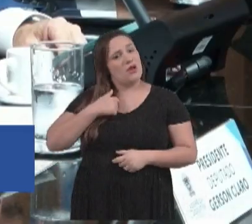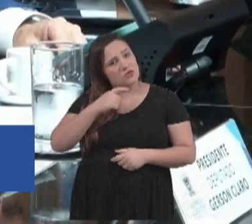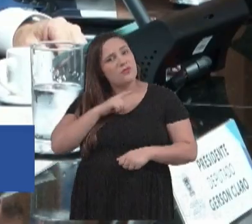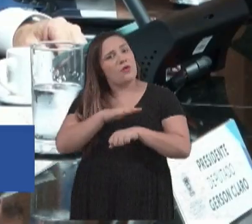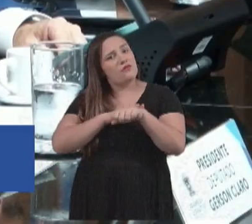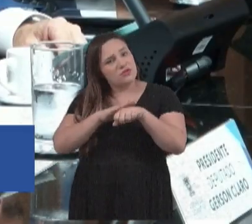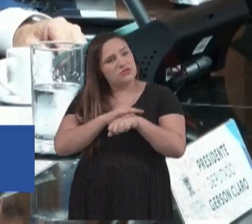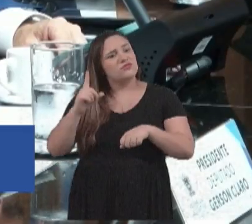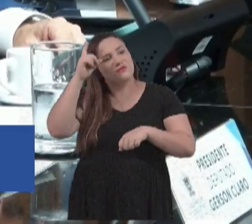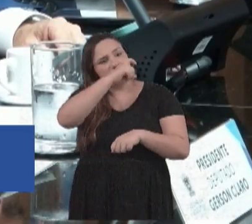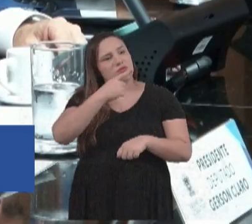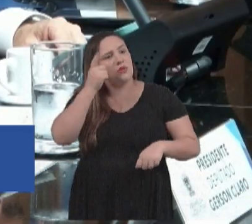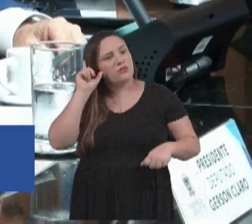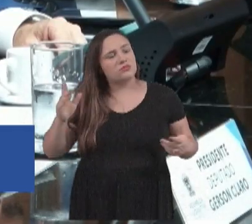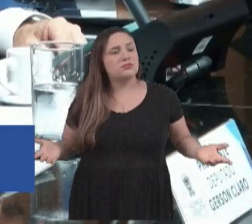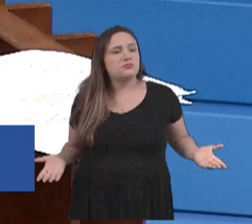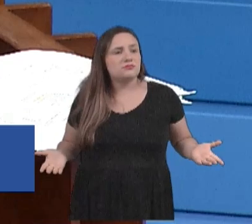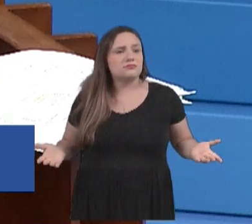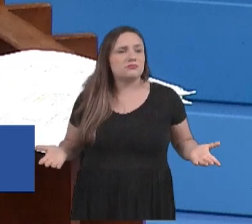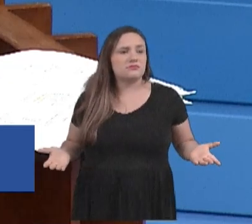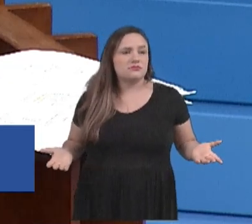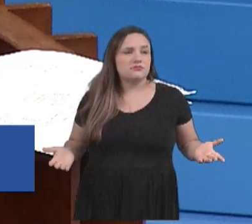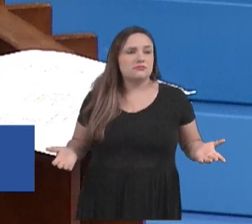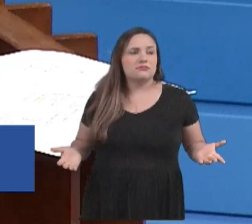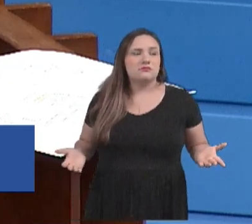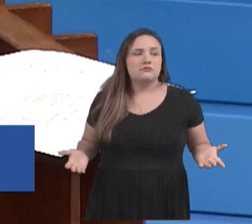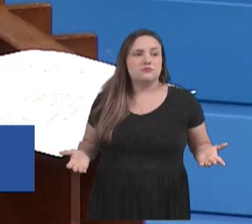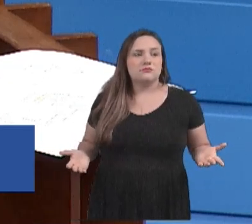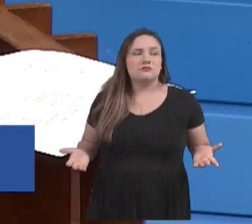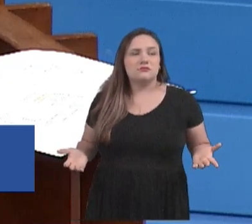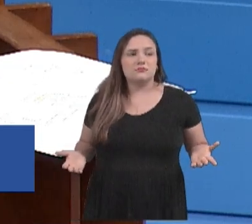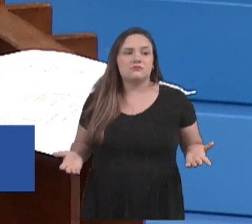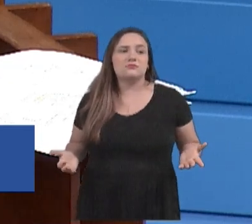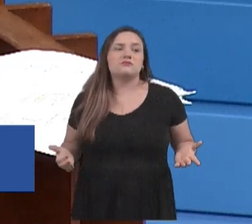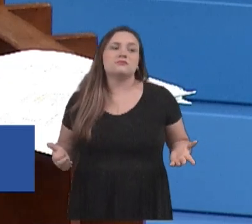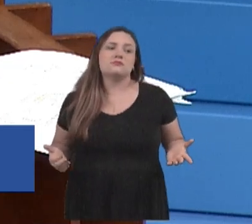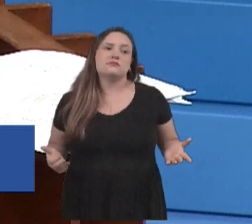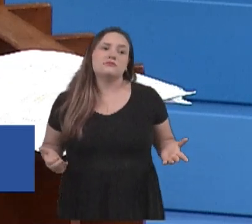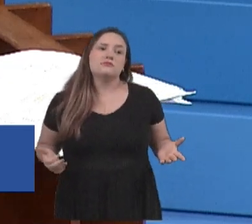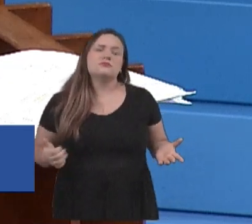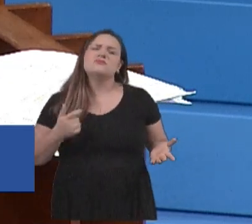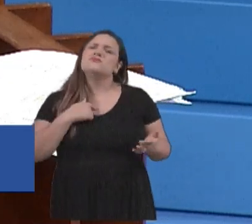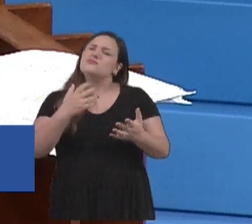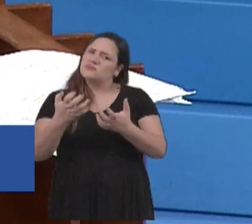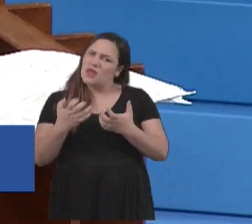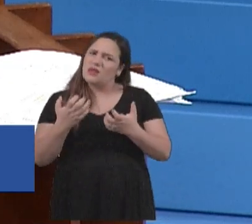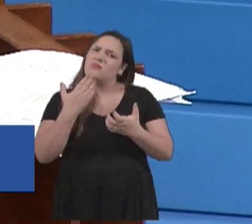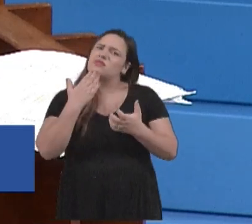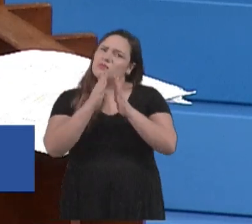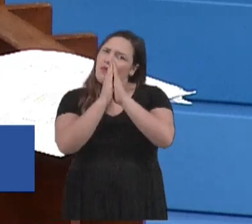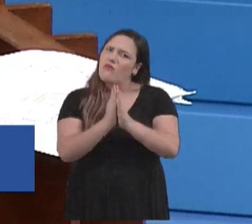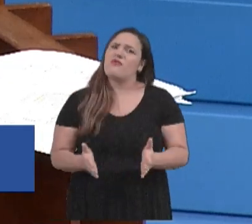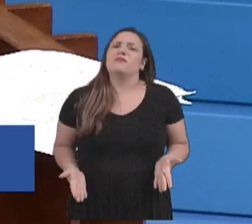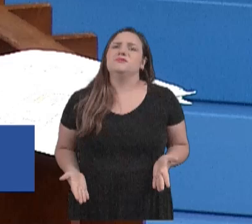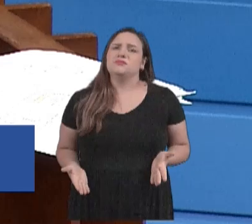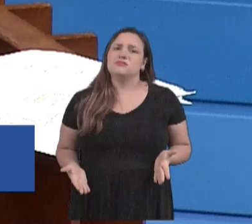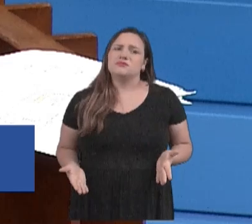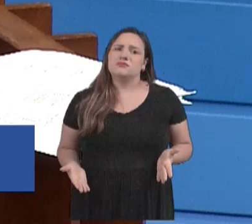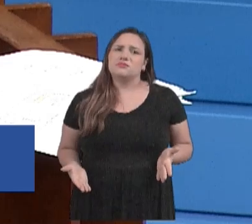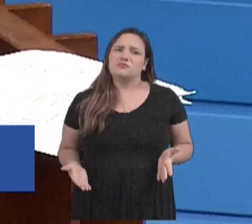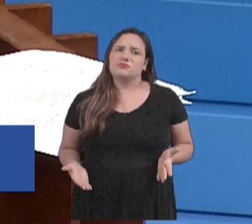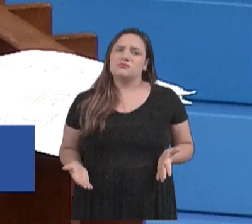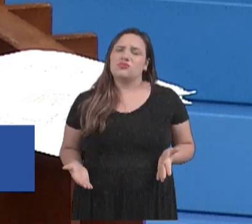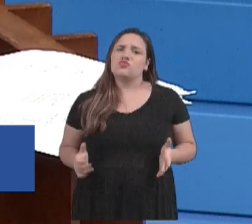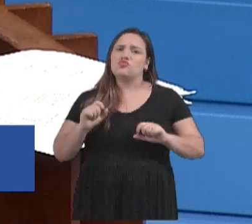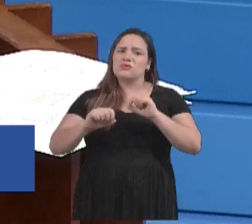tive. Então, eu quero pedir, assim, que a gente restabeleça o sentido do